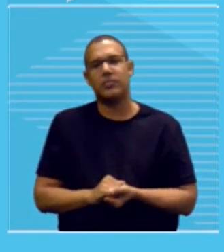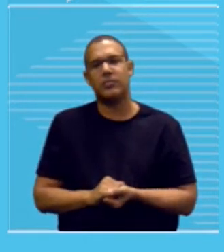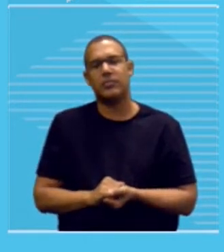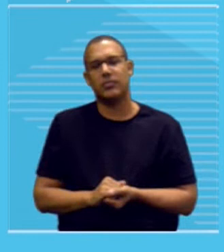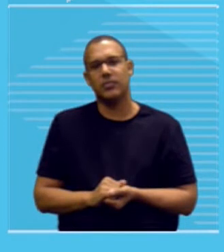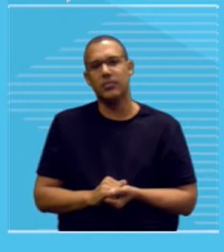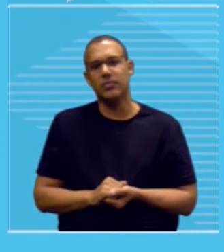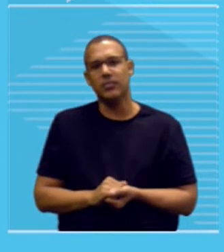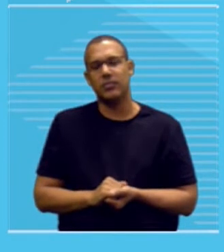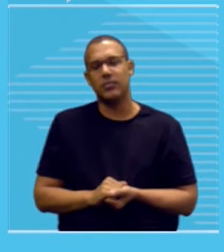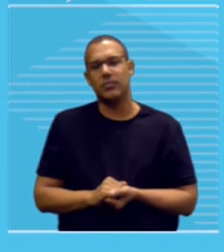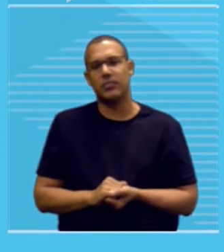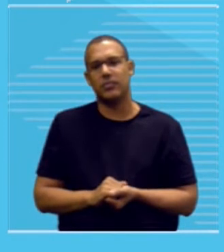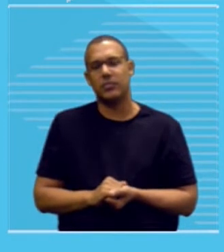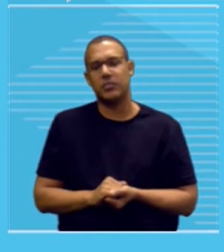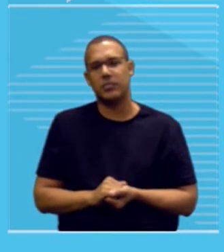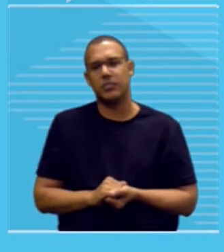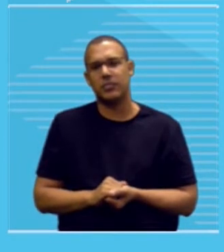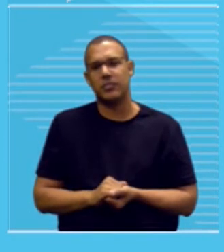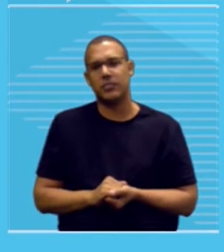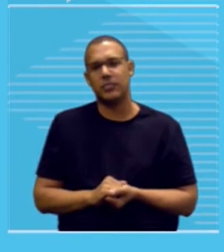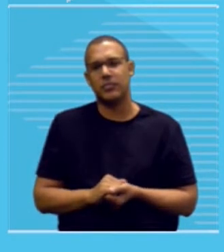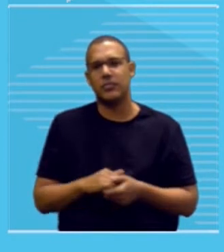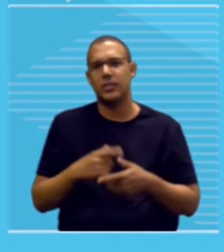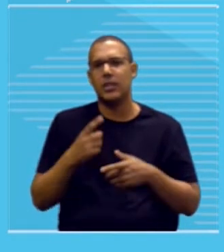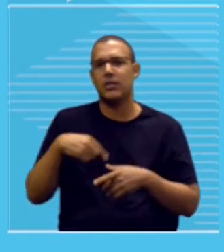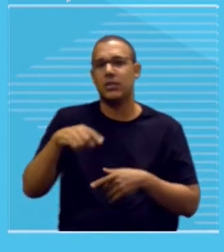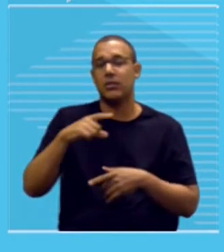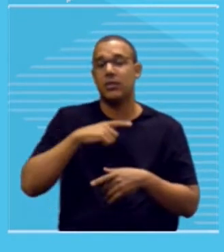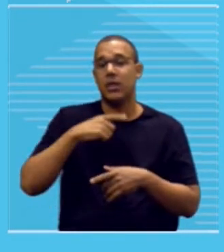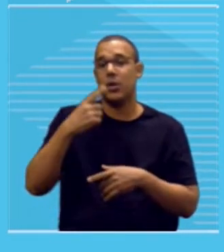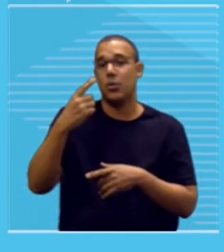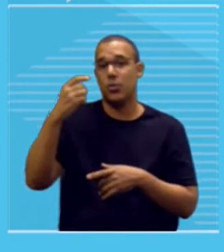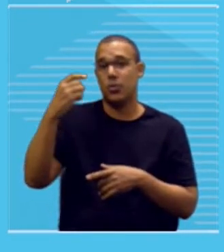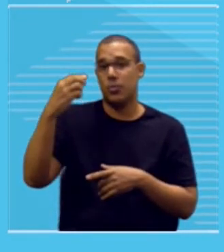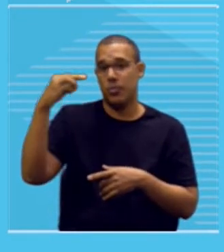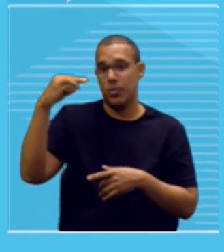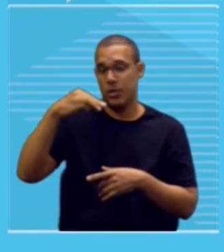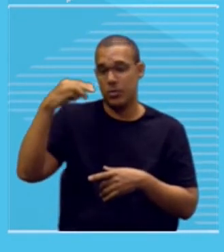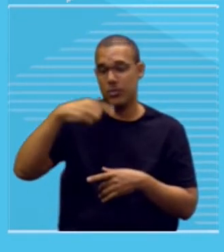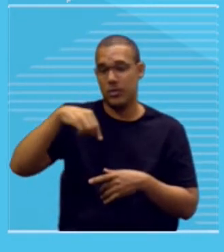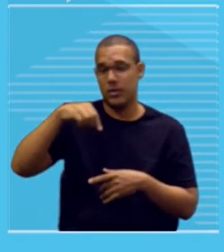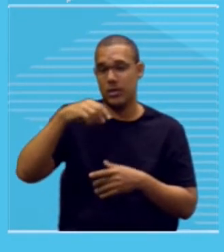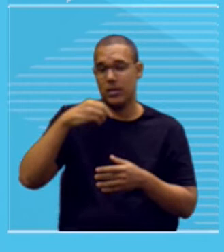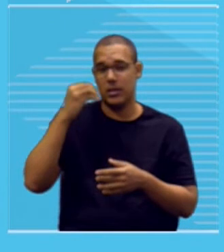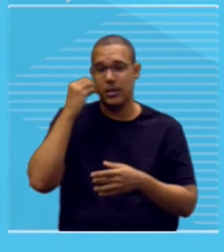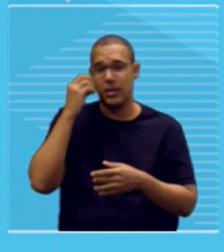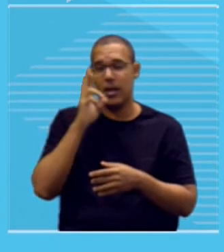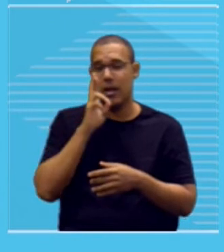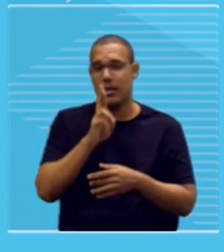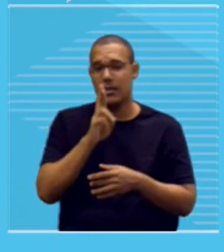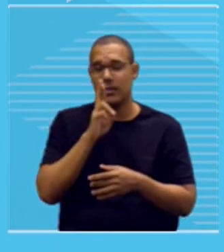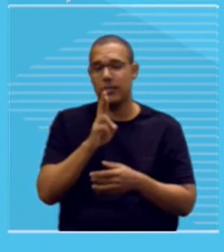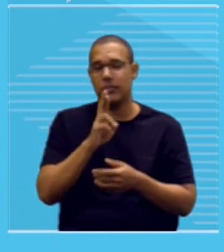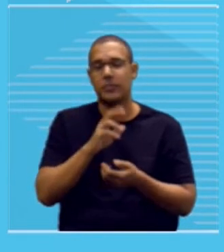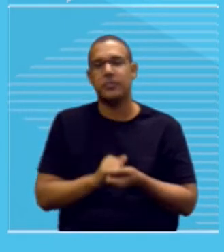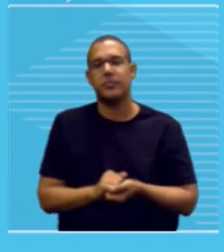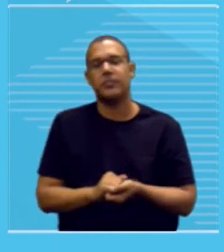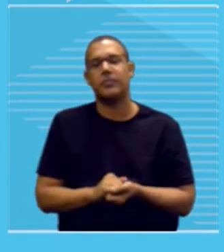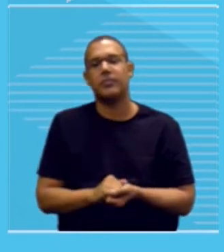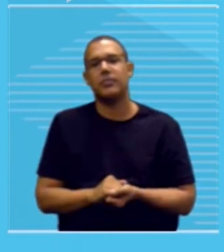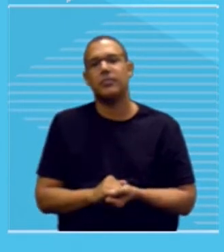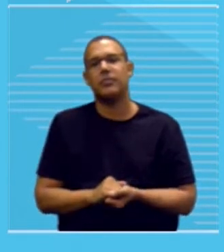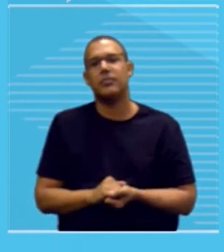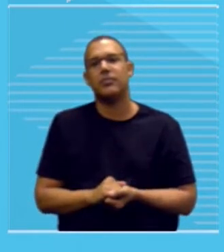companhia galerinha para responder essa aqui vocês vão ter um minutinho um minuto é tempo suficiente de vocês decidirem aí